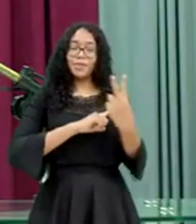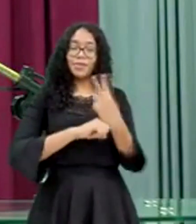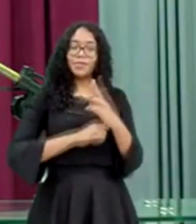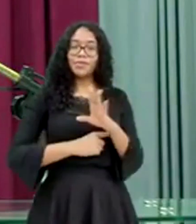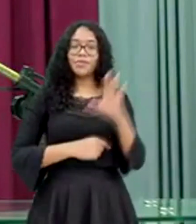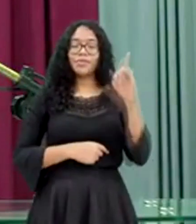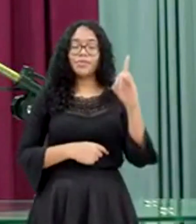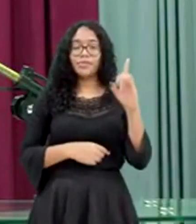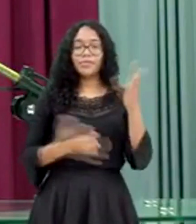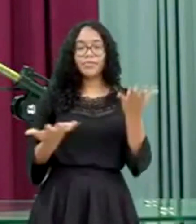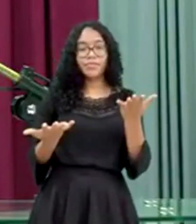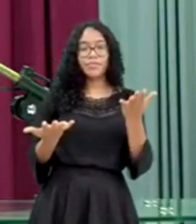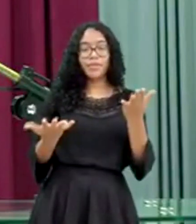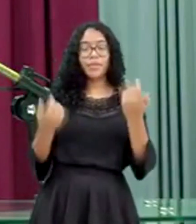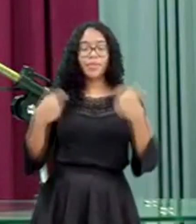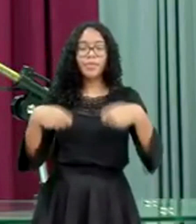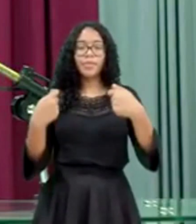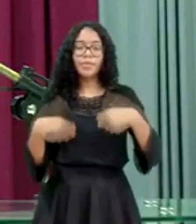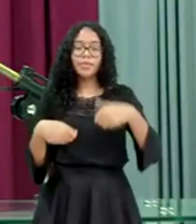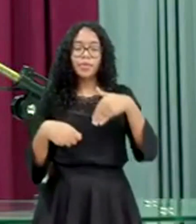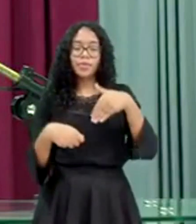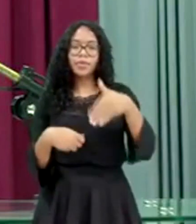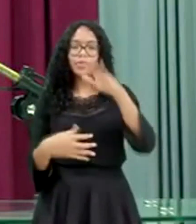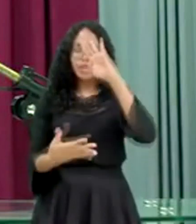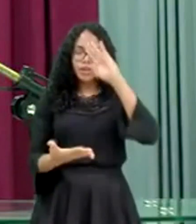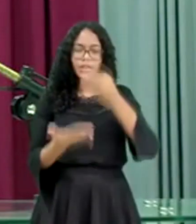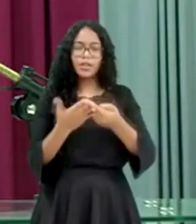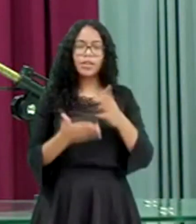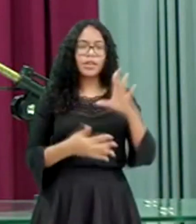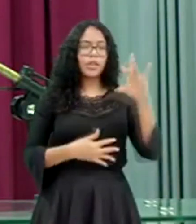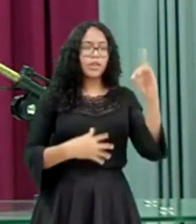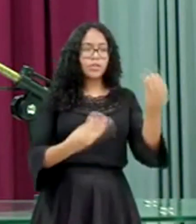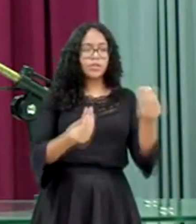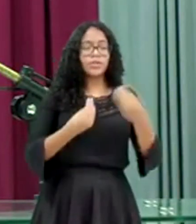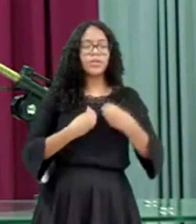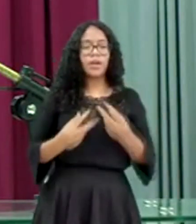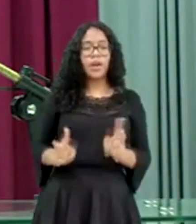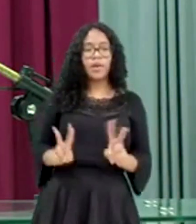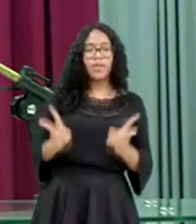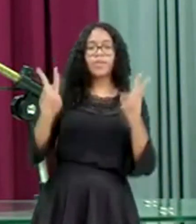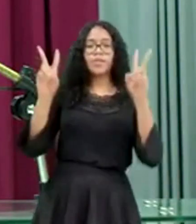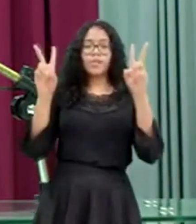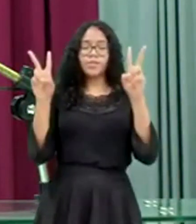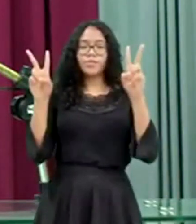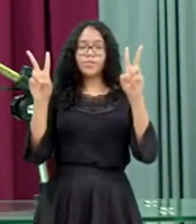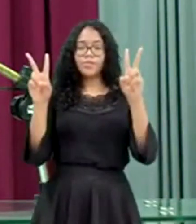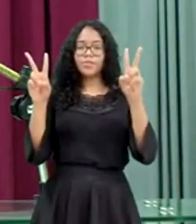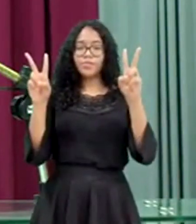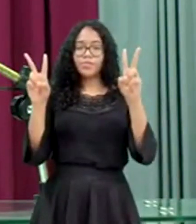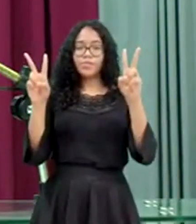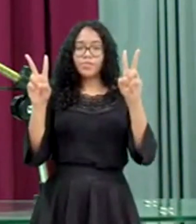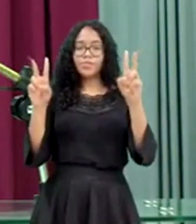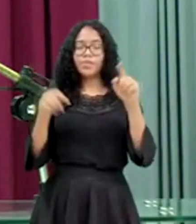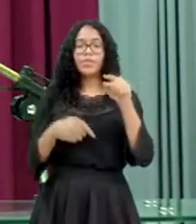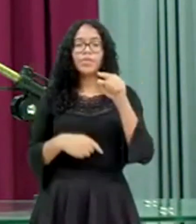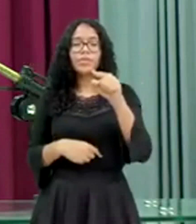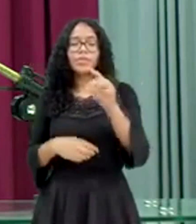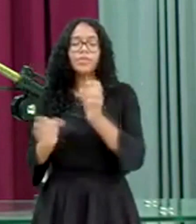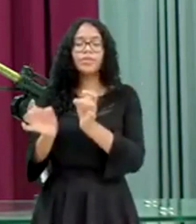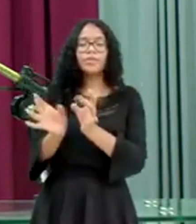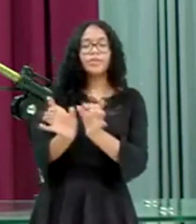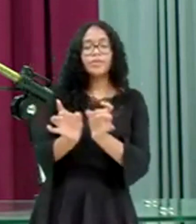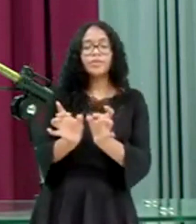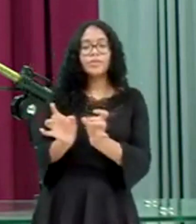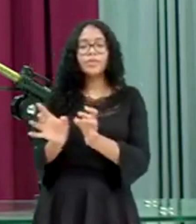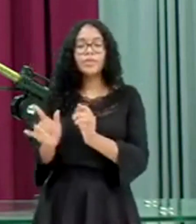precisamos continuar crendo que Deus nos dará vitória. Você comerciante, você